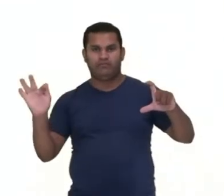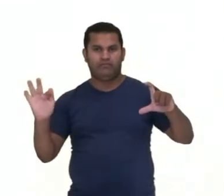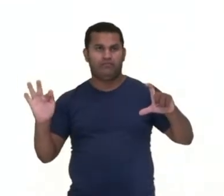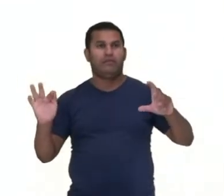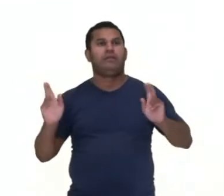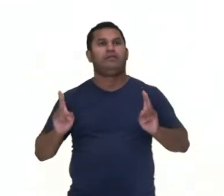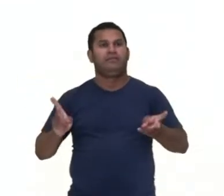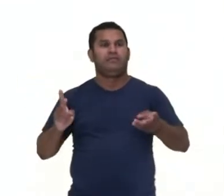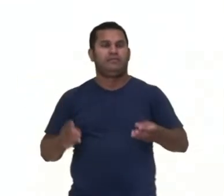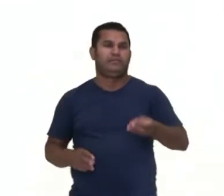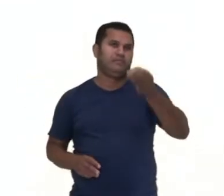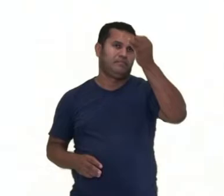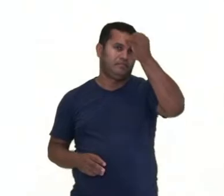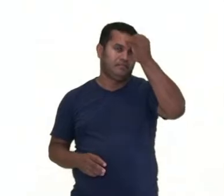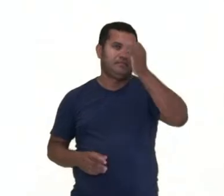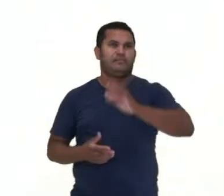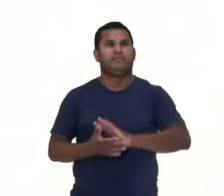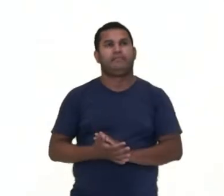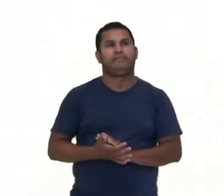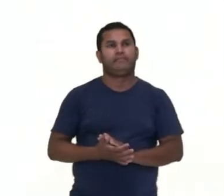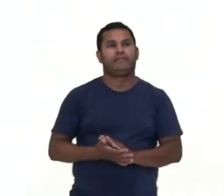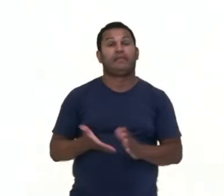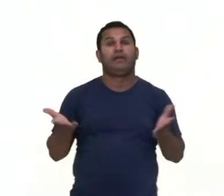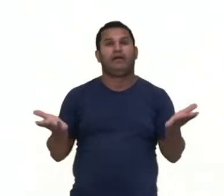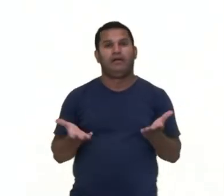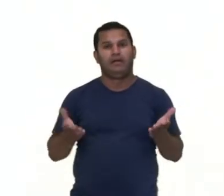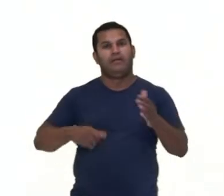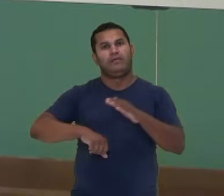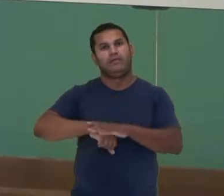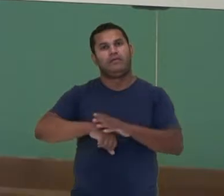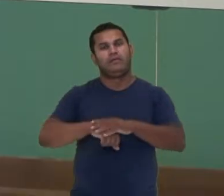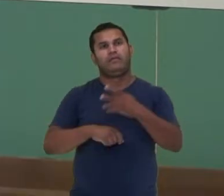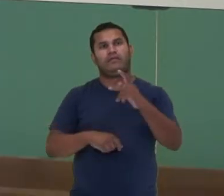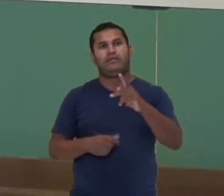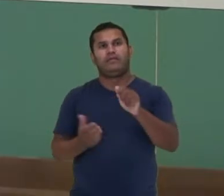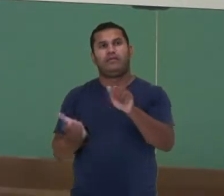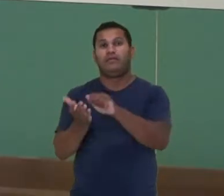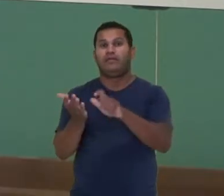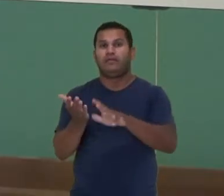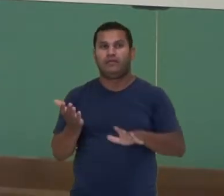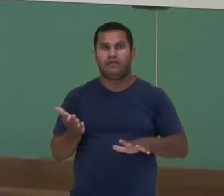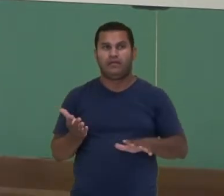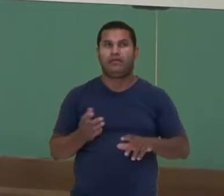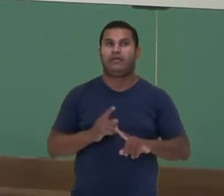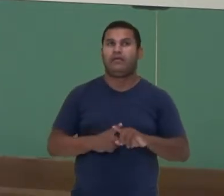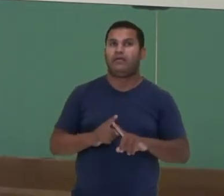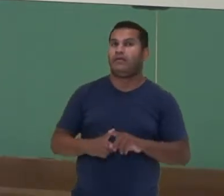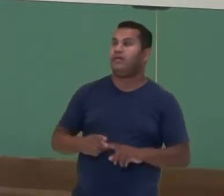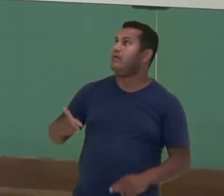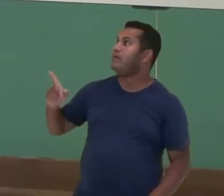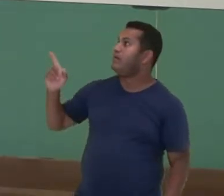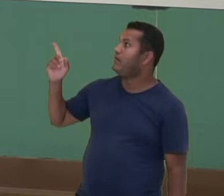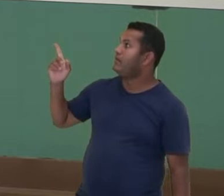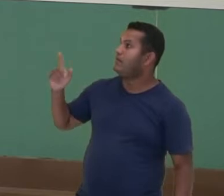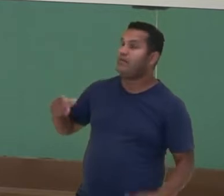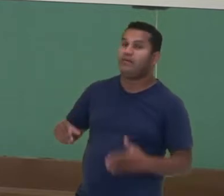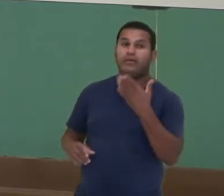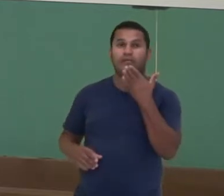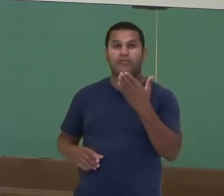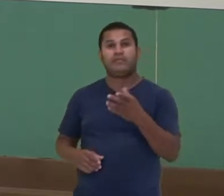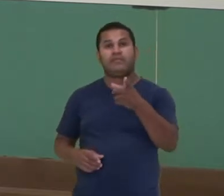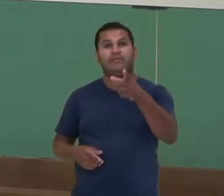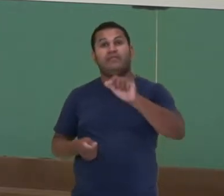metros. Então, agora, eu vou aqui, certo, pedir que